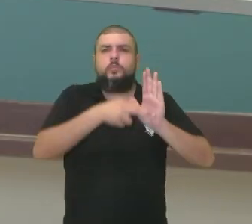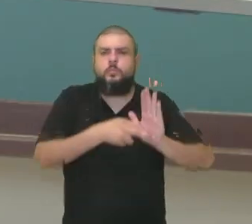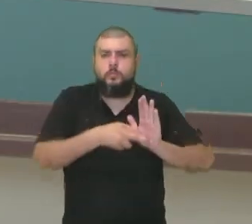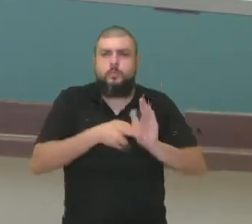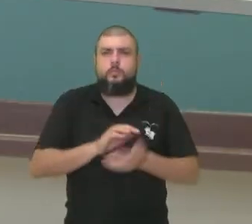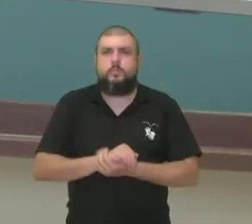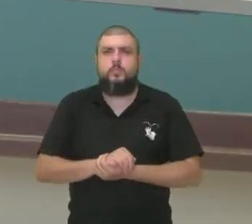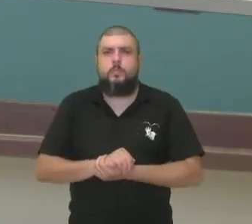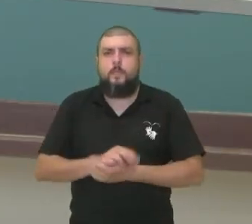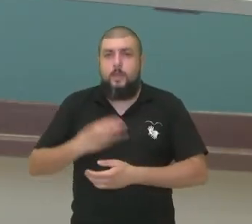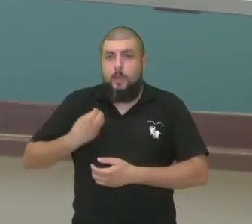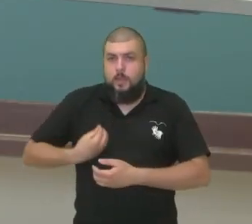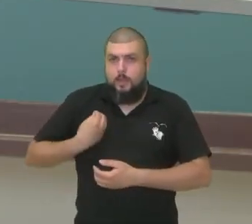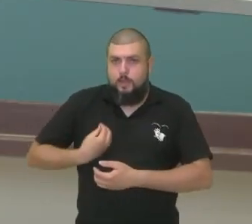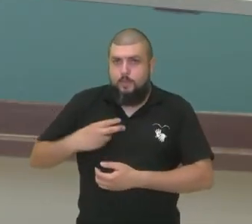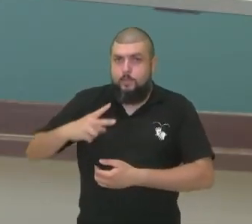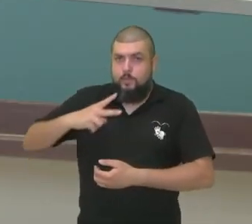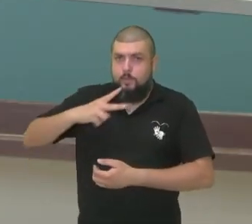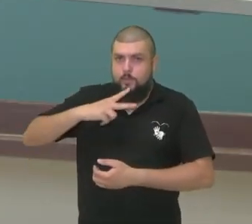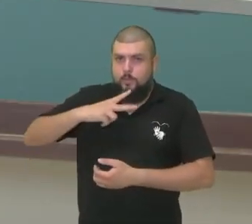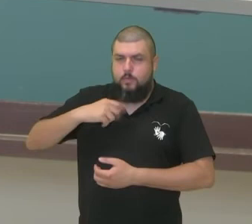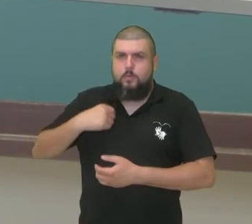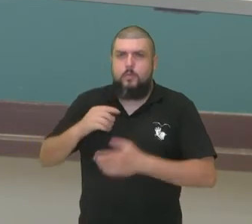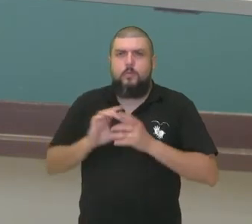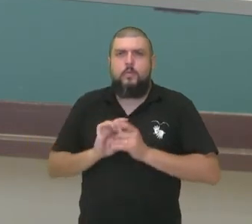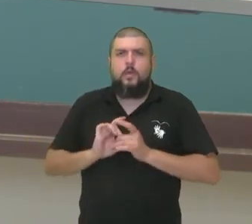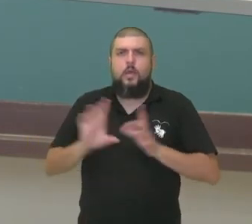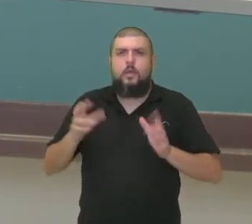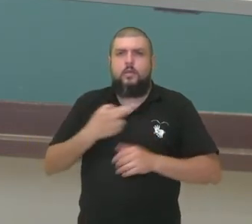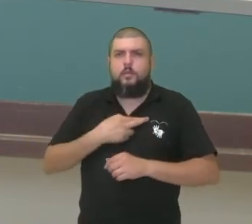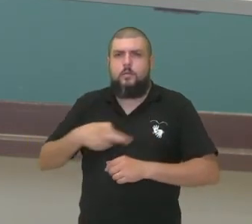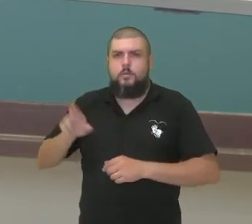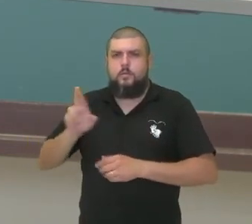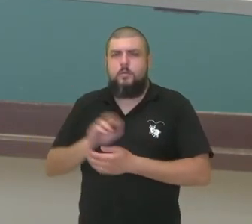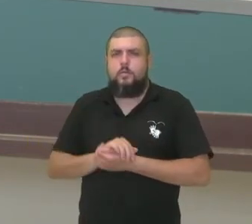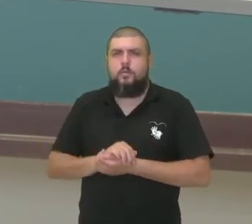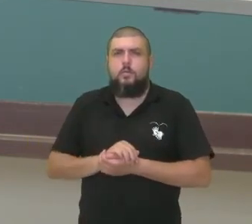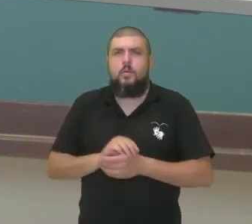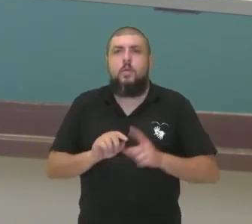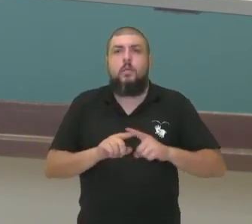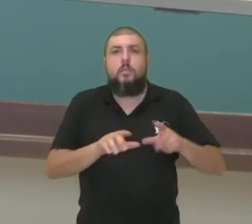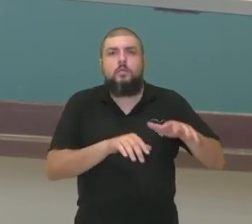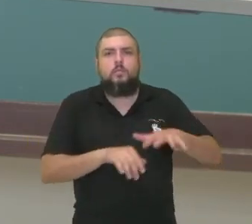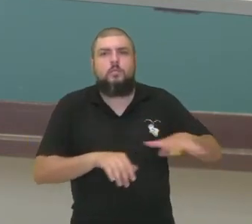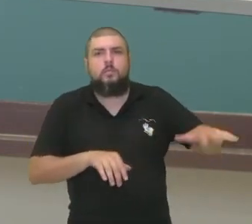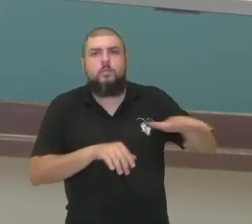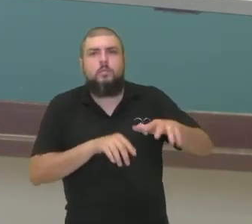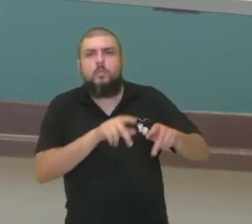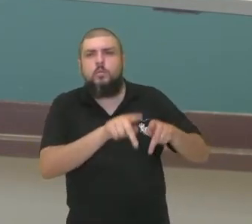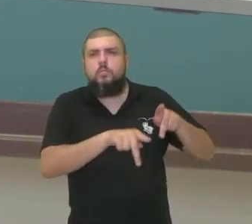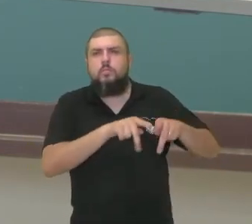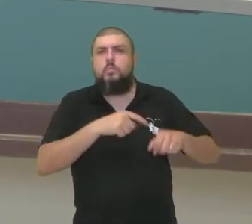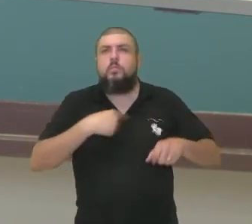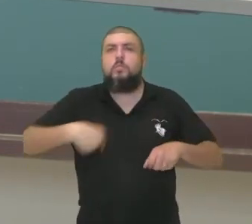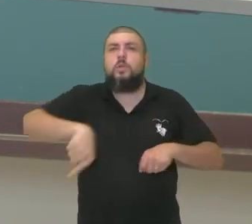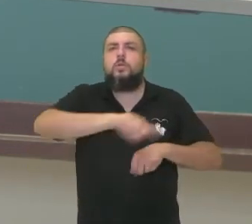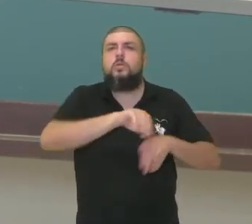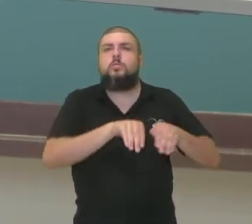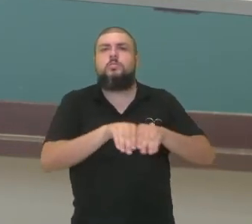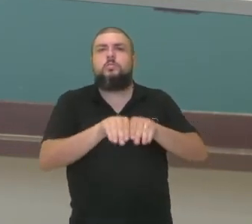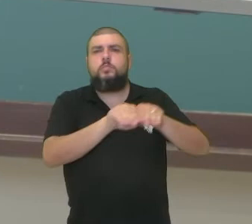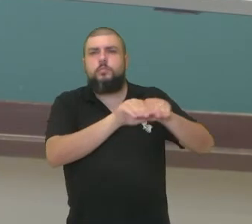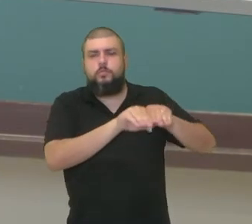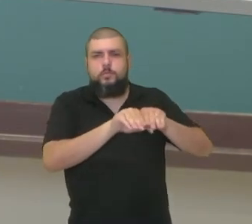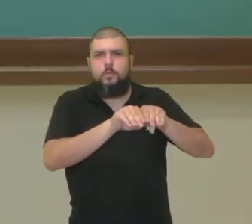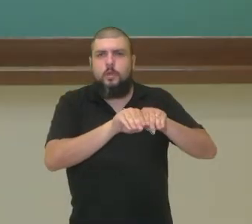privada, todos têm direito de ter a sua religião. Já na vida pública, nos espaços públicos, todos somos iguais, por isso o Estado é